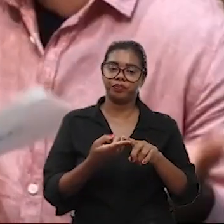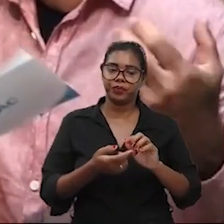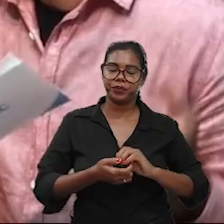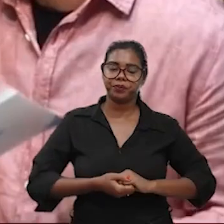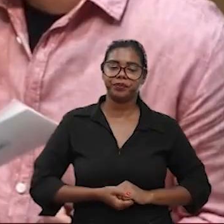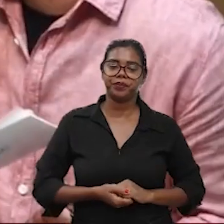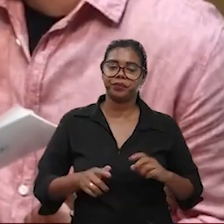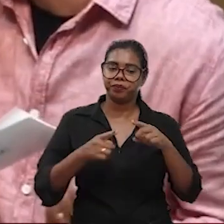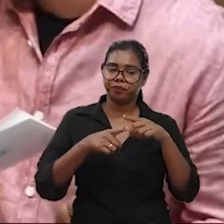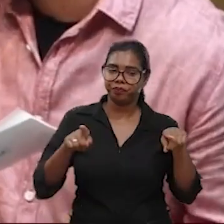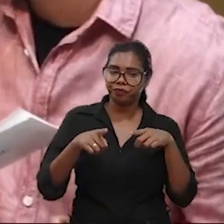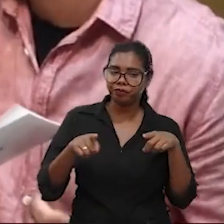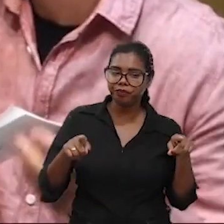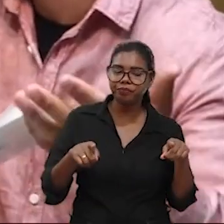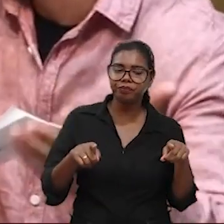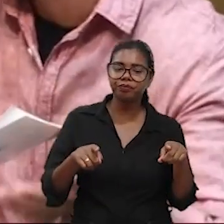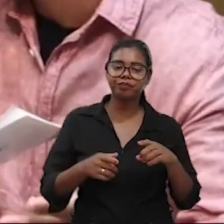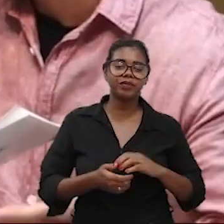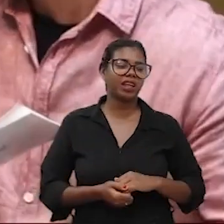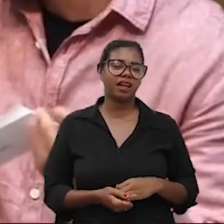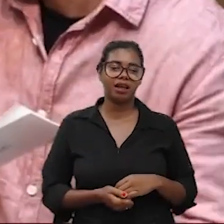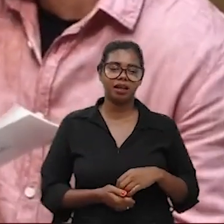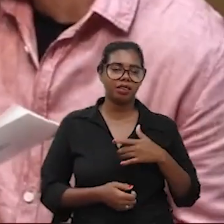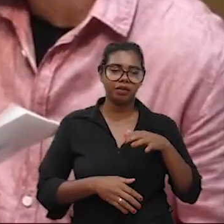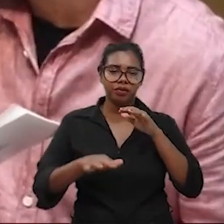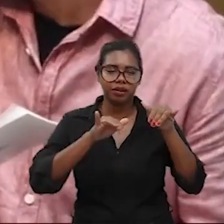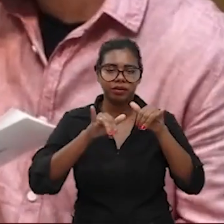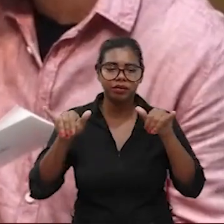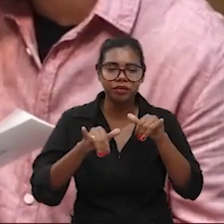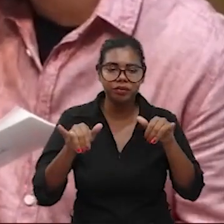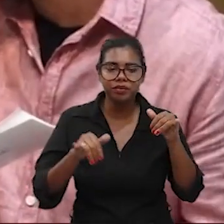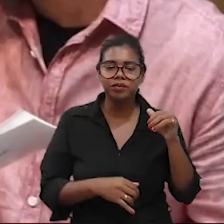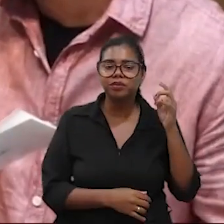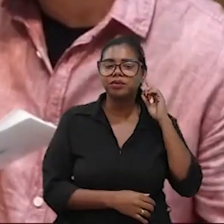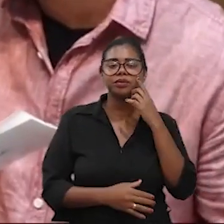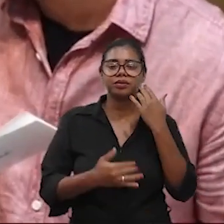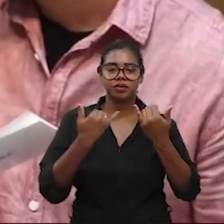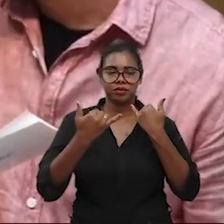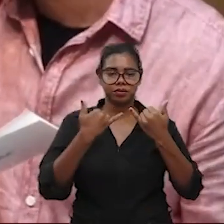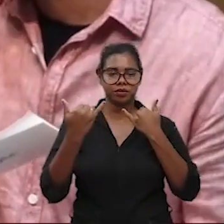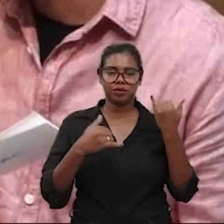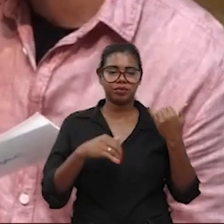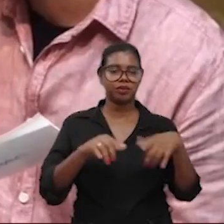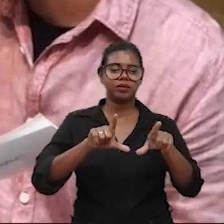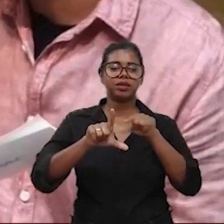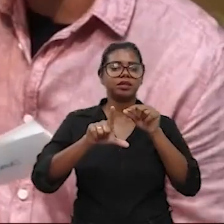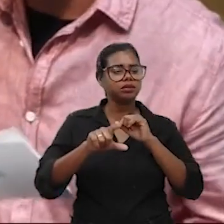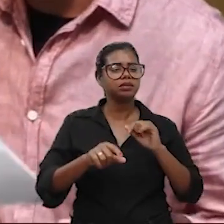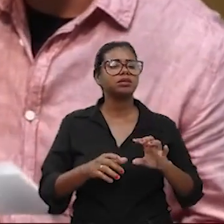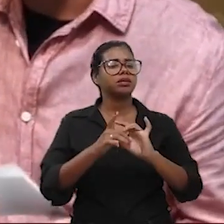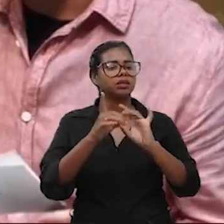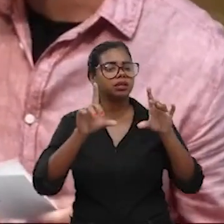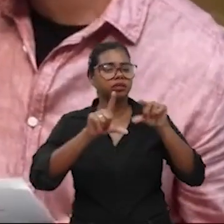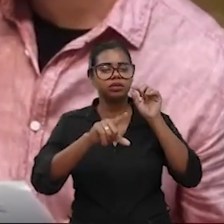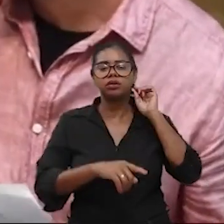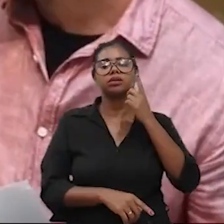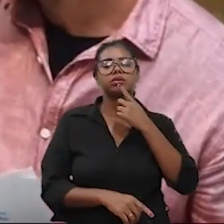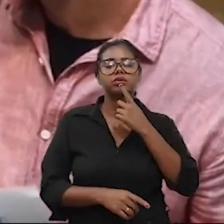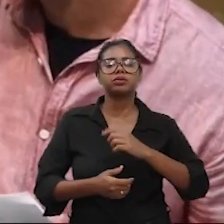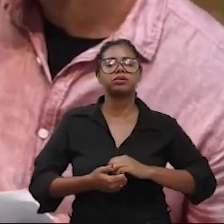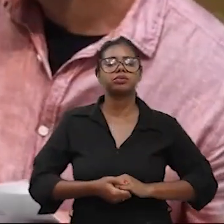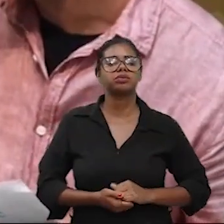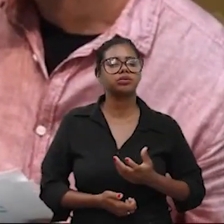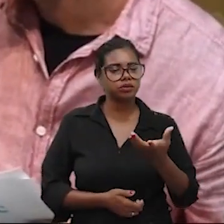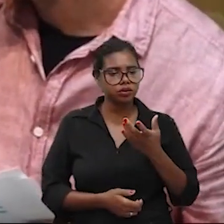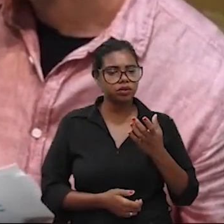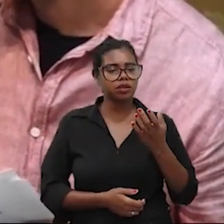se a gente privar o surdo dessa informação, ele não vai ter essa opção de escolha. E somos todos seres livres. Exatamente. A ideia é essa, né? Pois é. O surdo também como